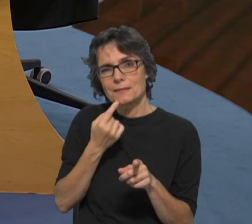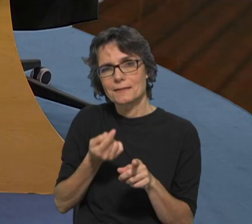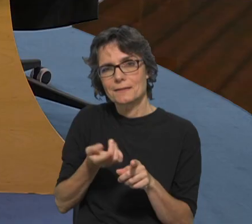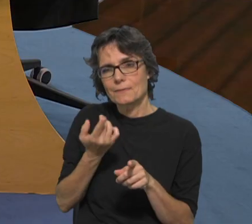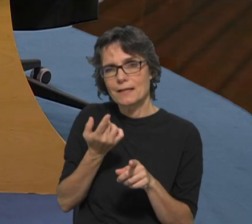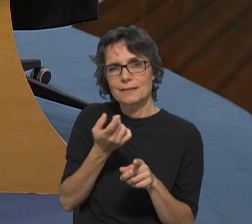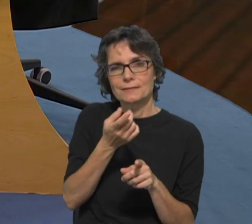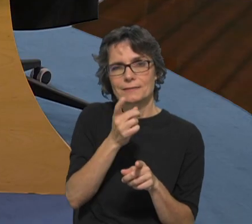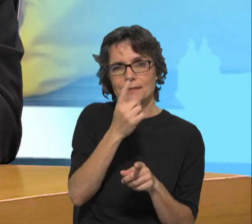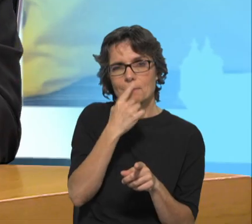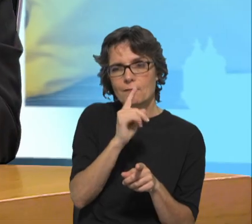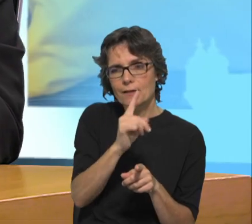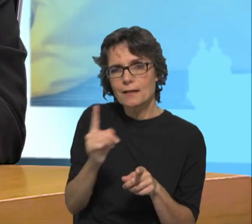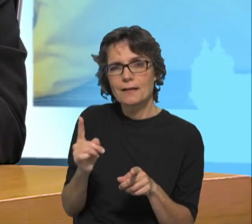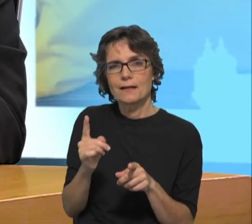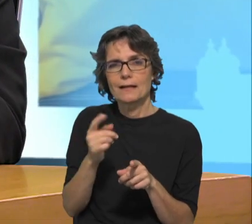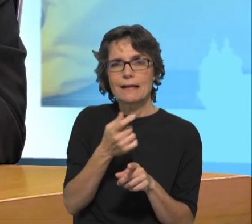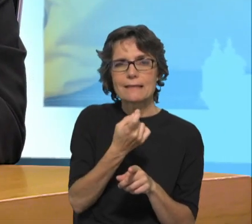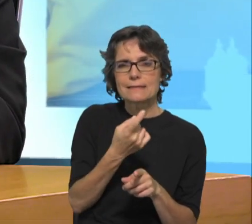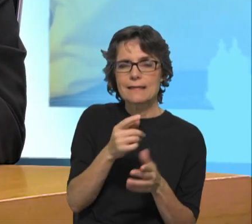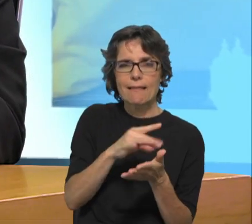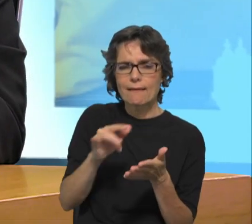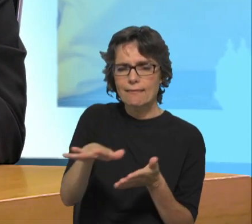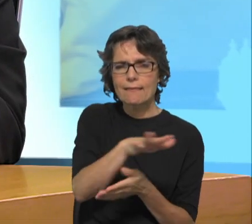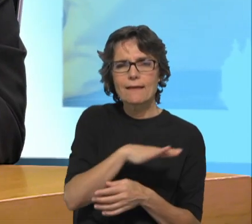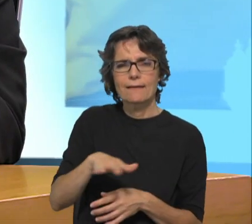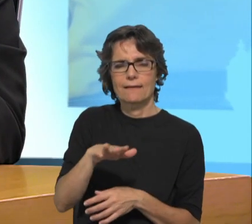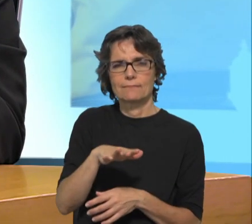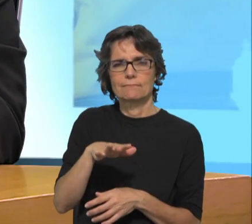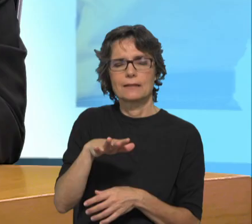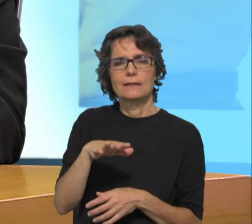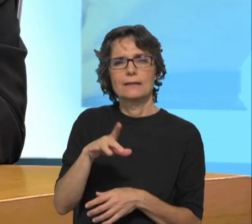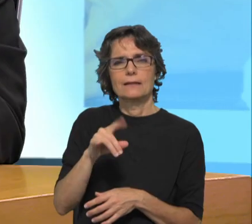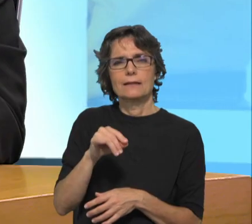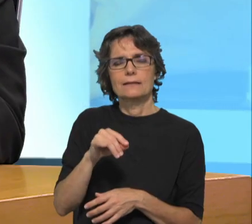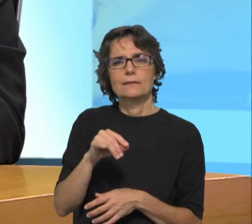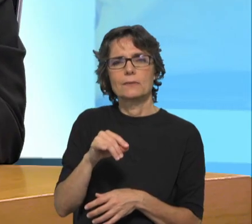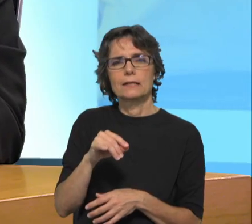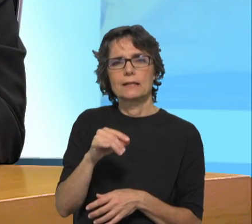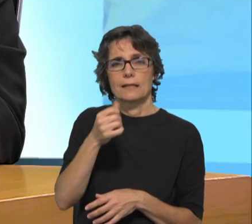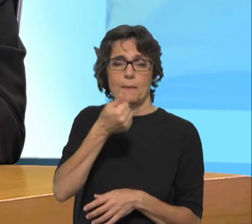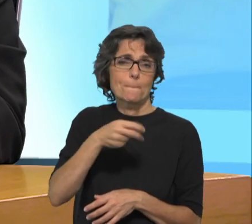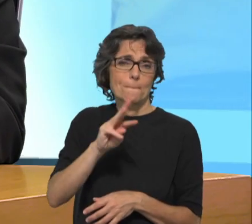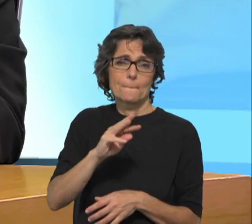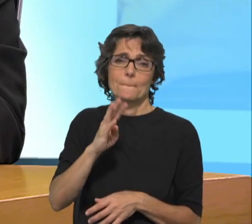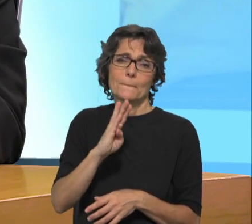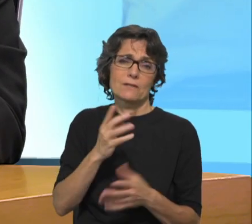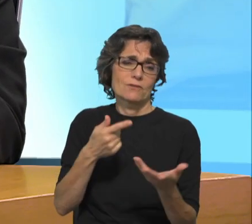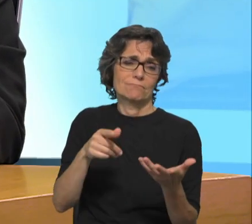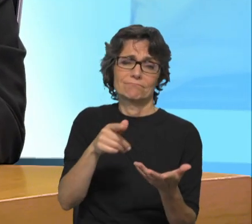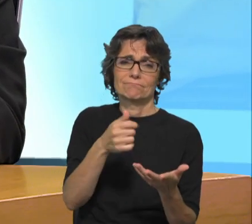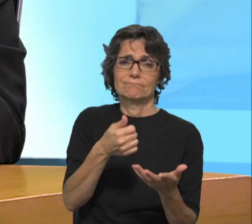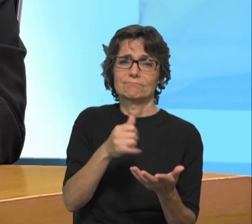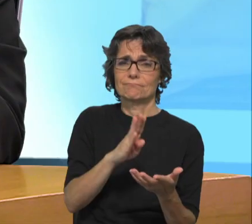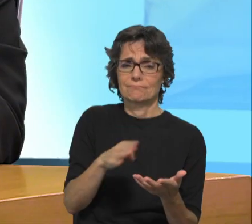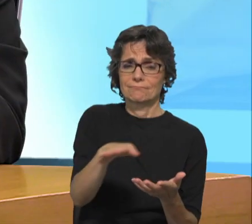próprias deste Baixo Alentejo e nomeadamente aquilo que é o nosso património também religioso, como seja o